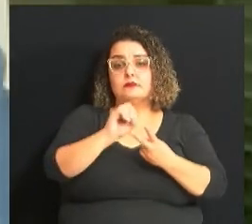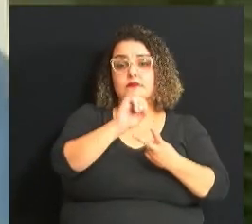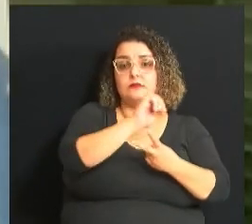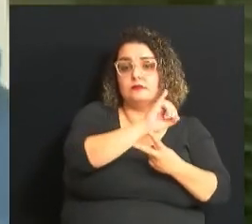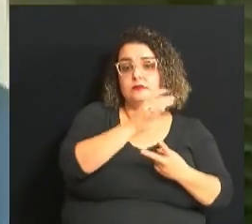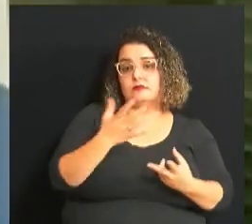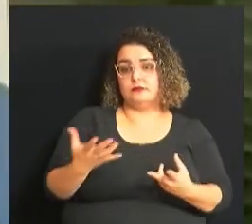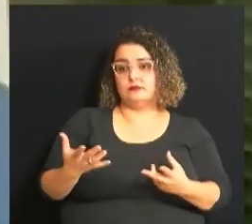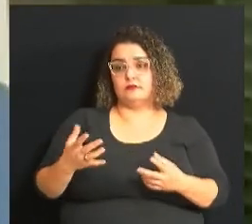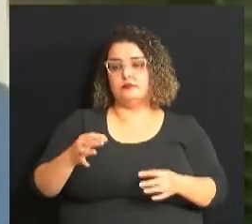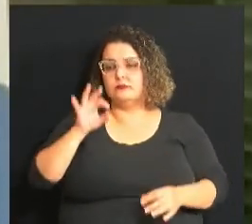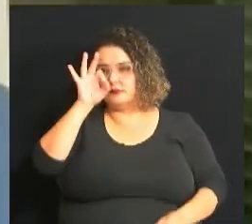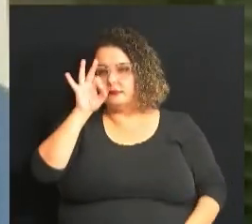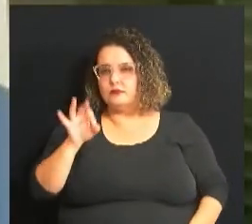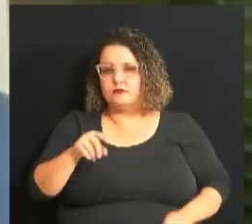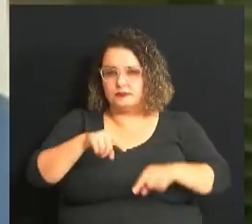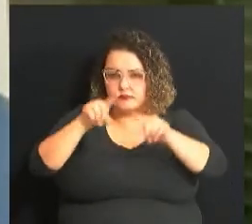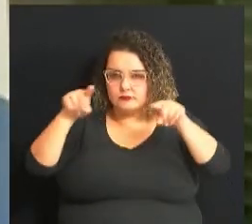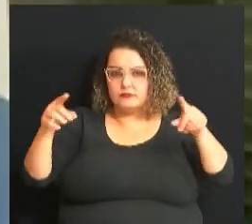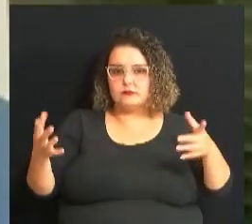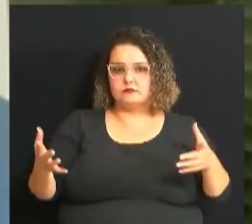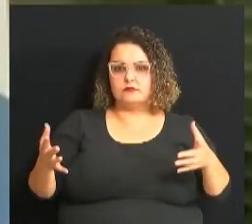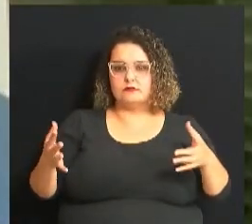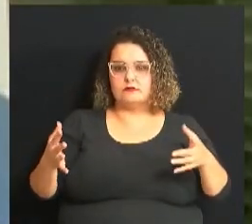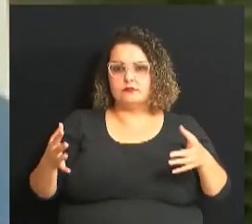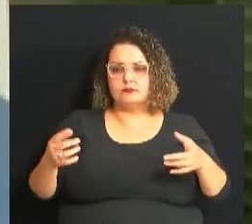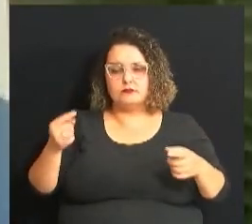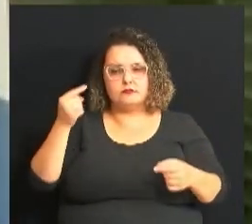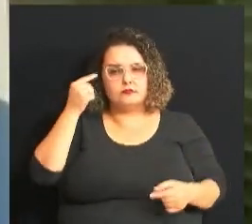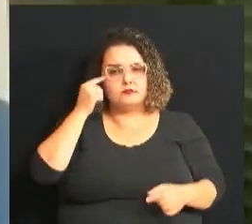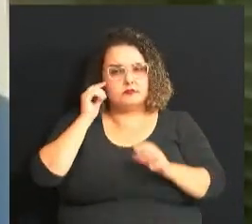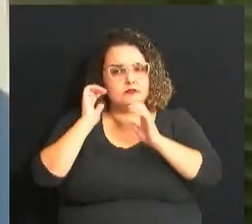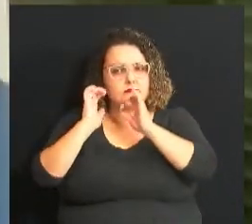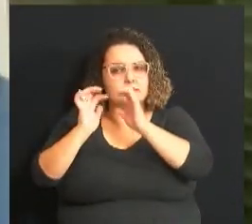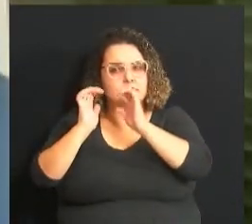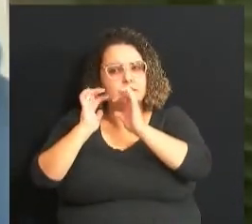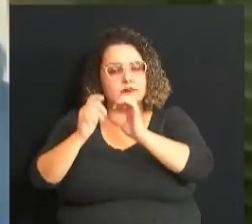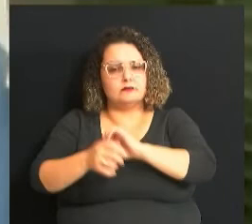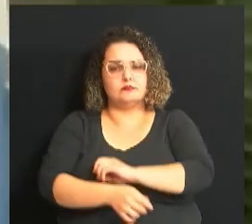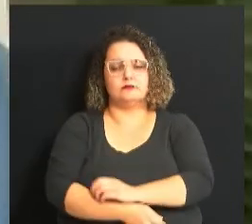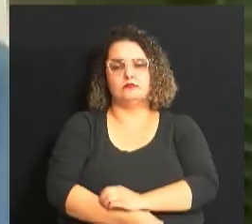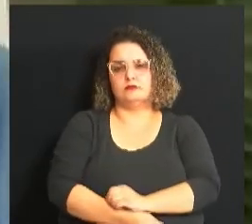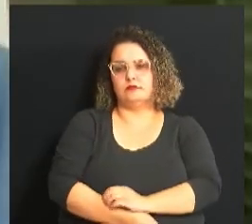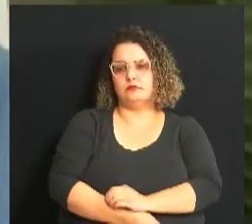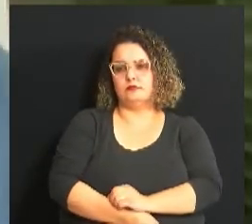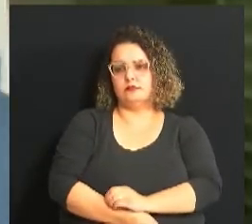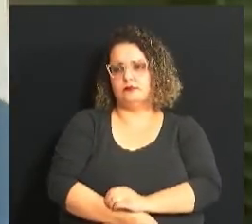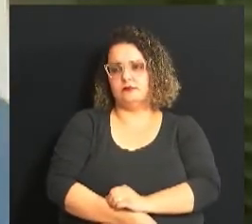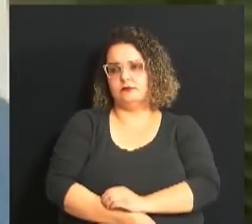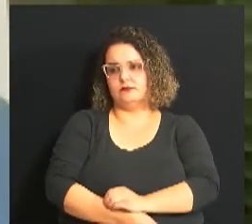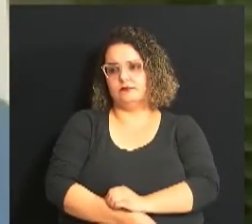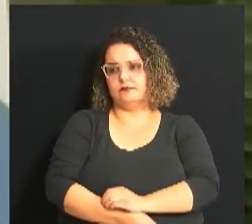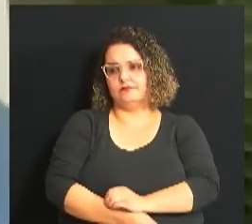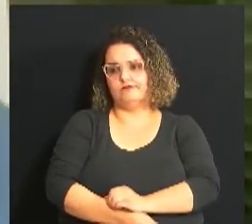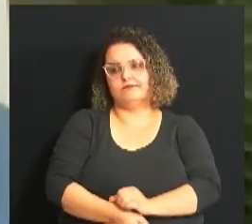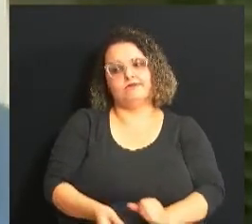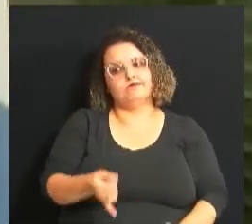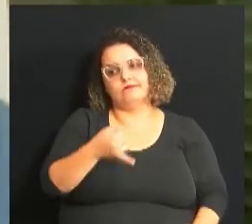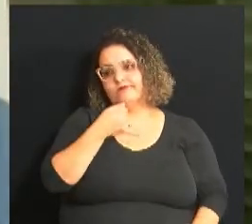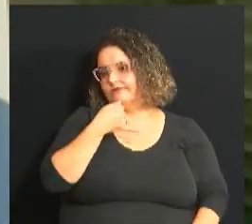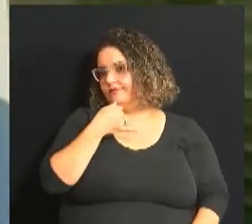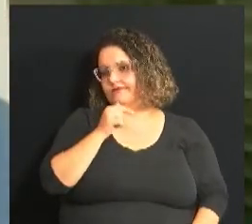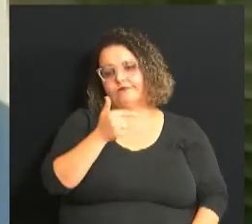mais consternados e começassem a pensar um pouco mais nesse assunto, né? E, infelizmente, eu não tenho visto isso